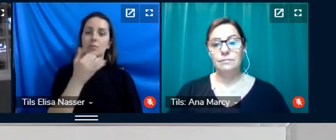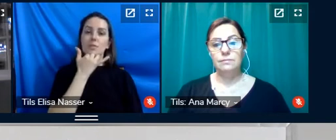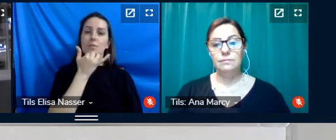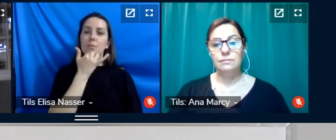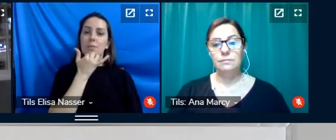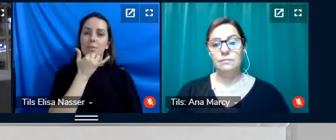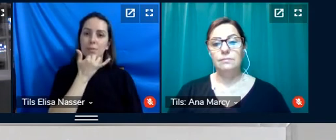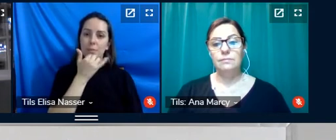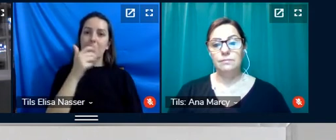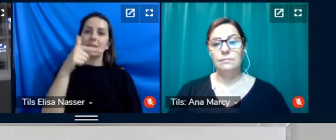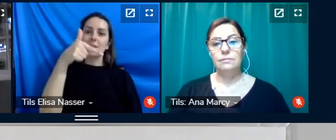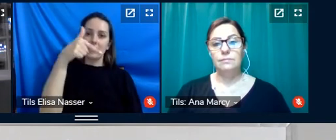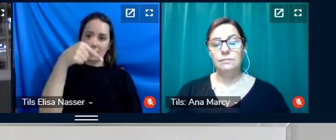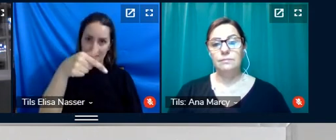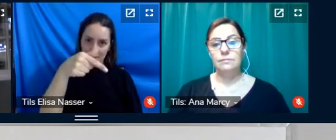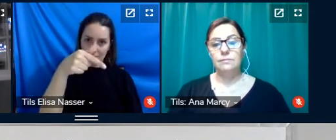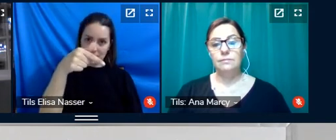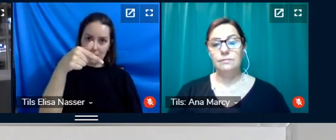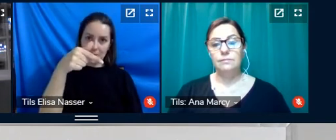766